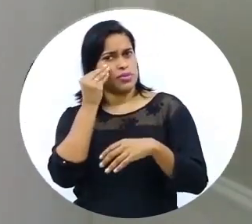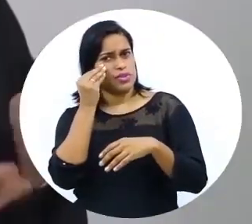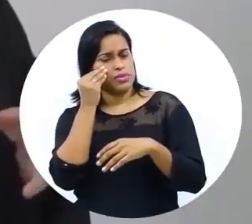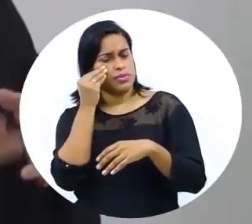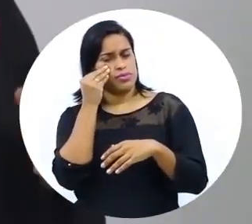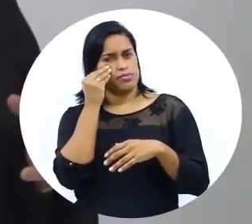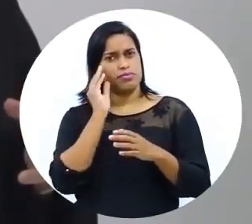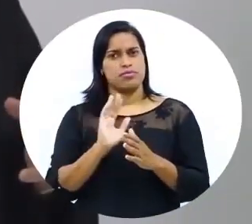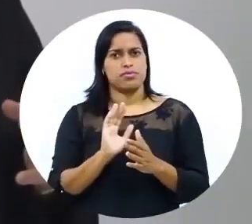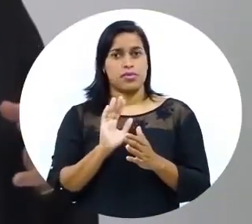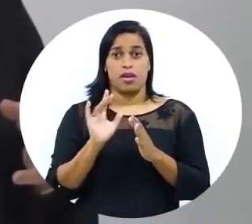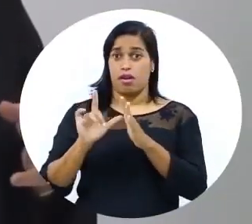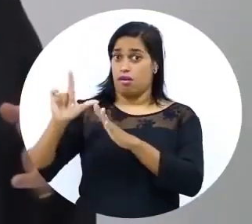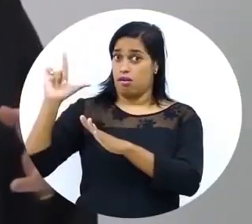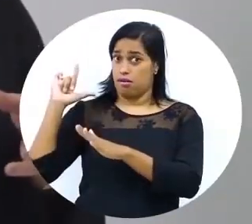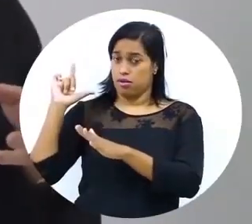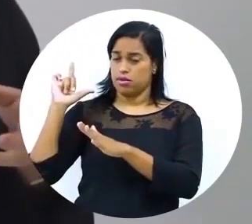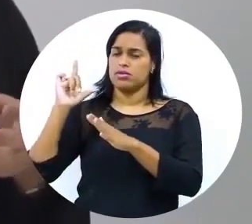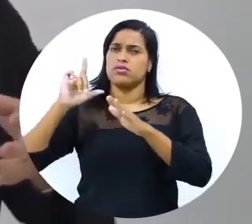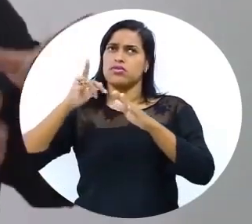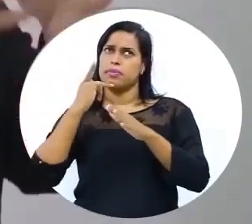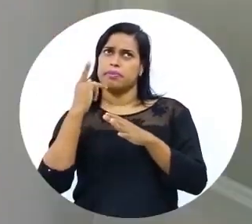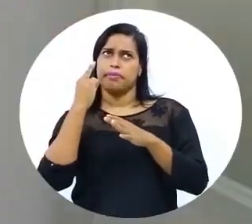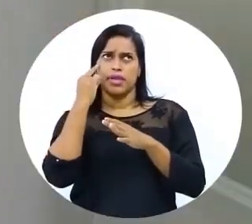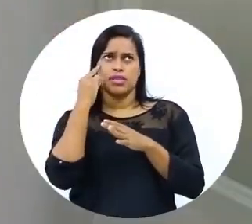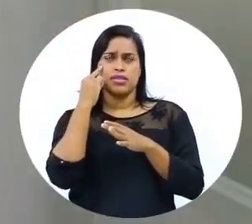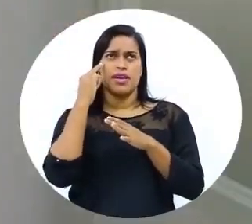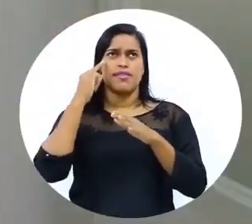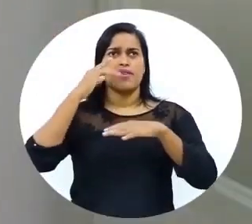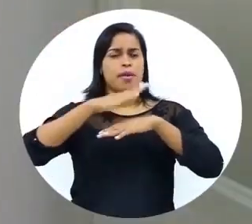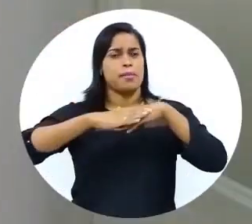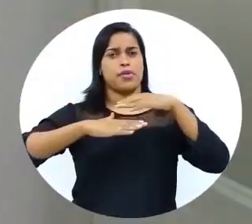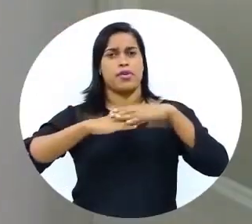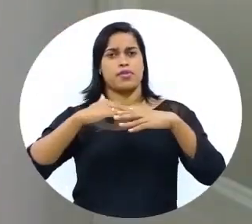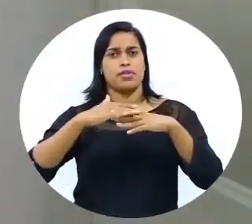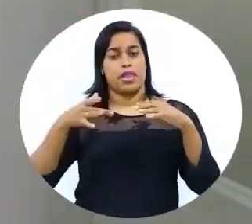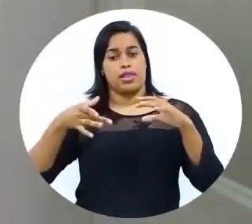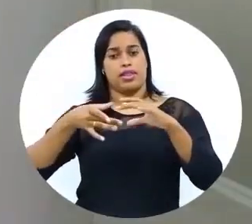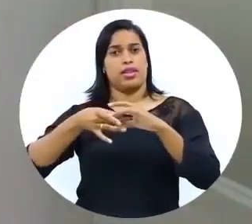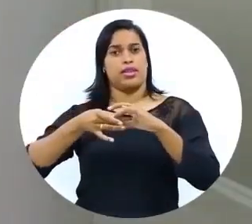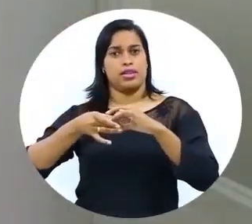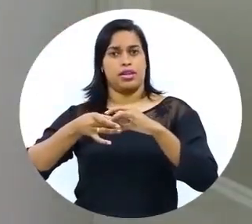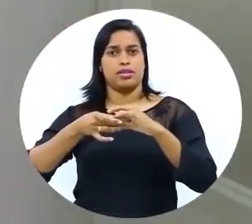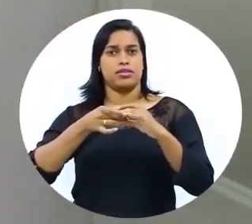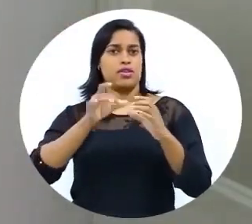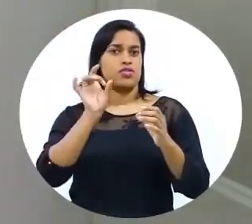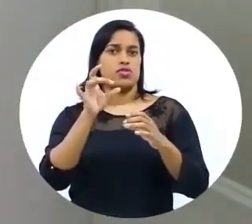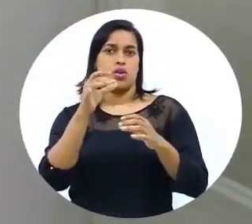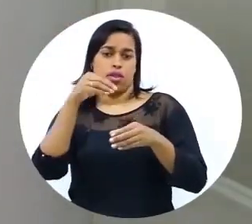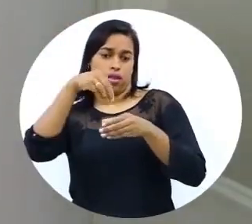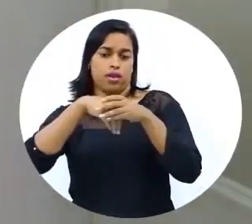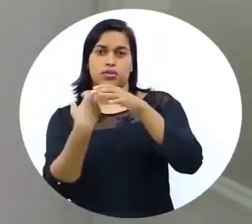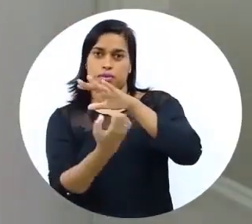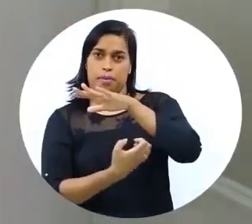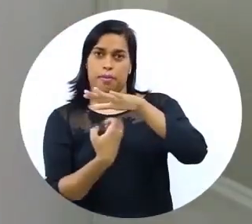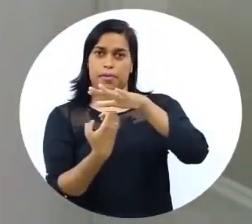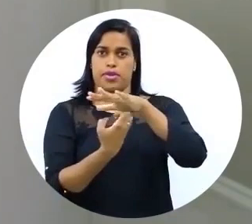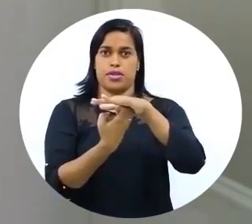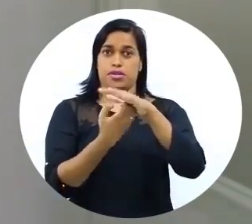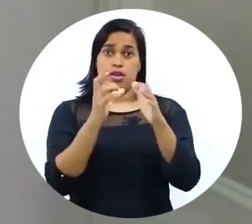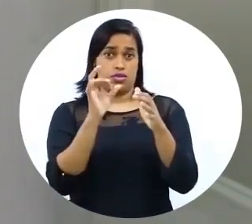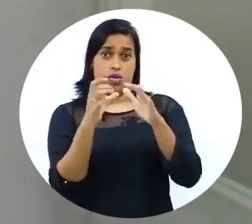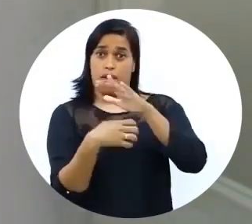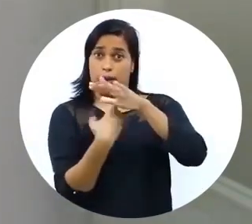especificamente falando? Antigamente, a carreira era muito ligada a cargos de uma empresa. Então era como se